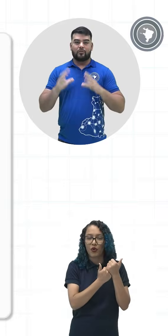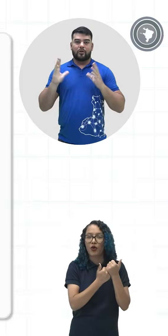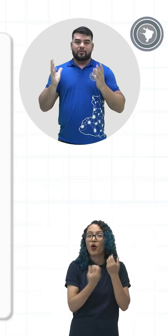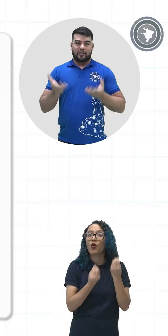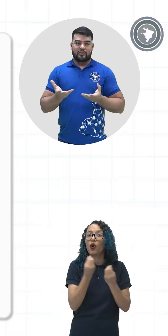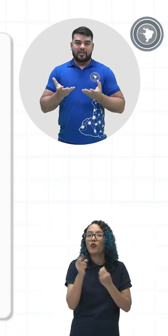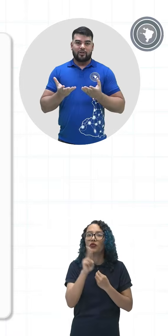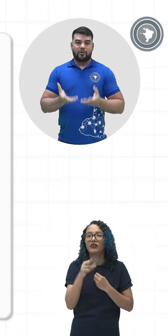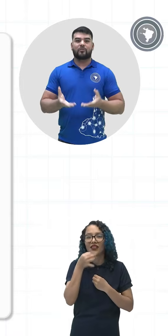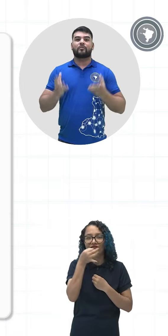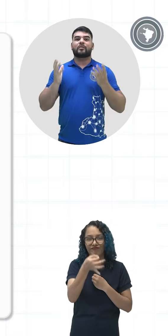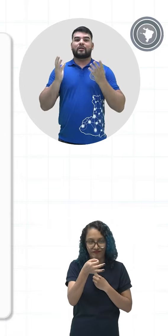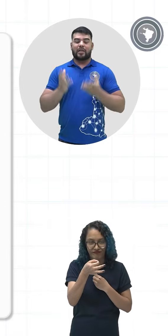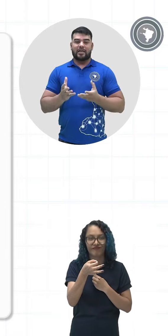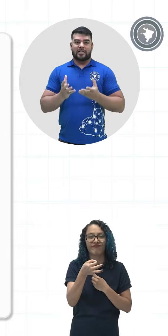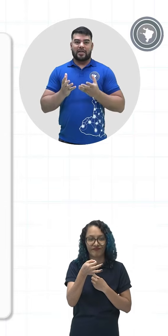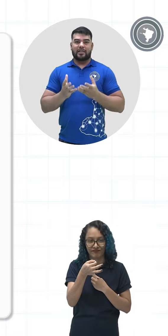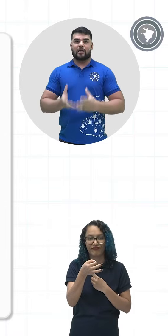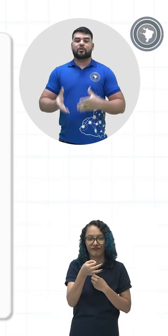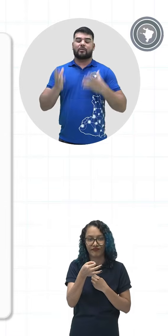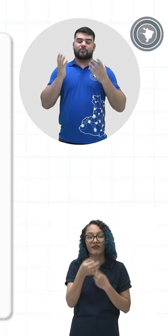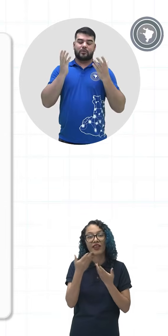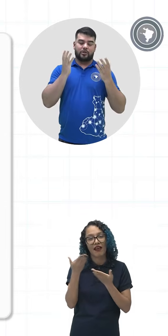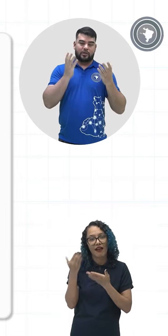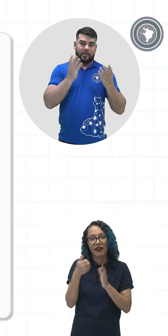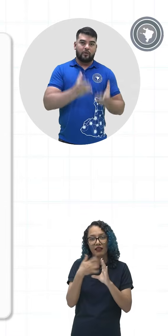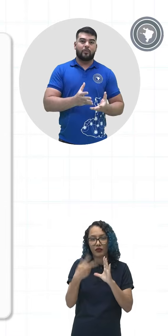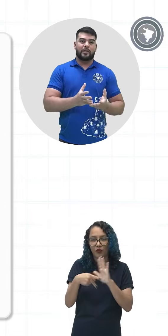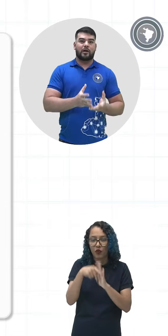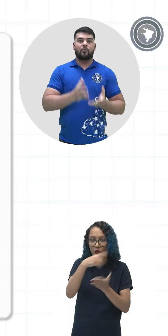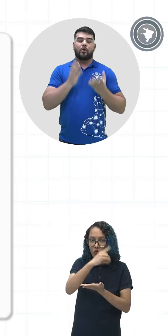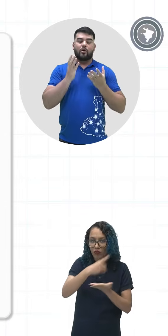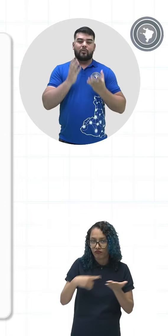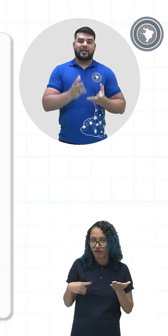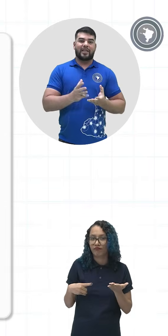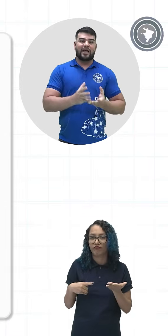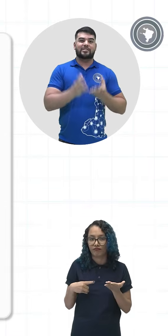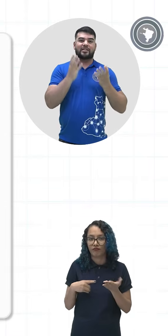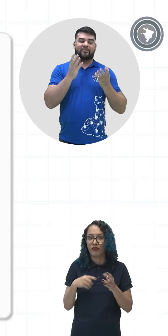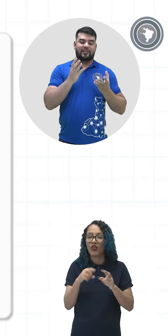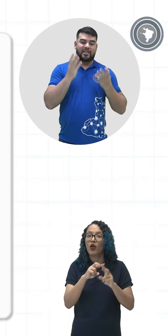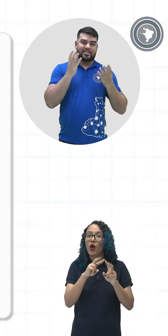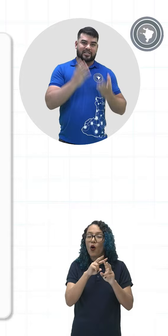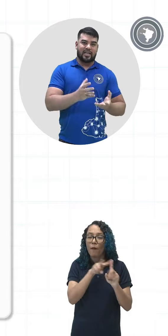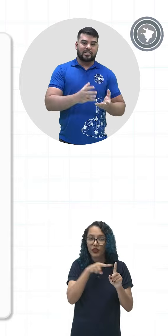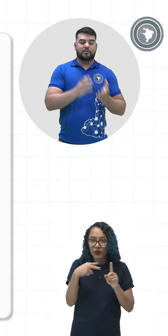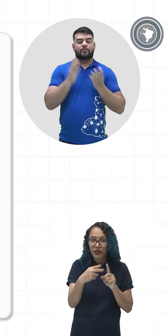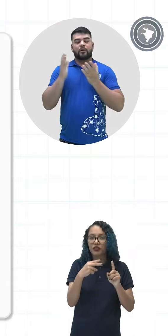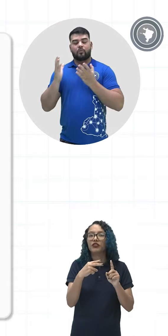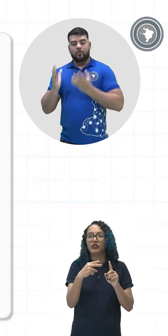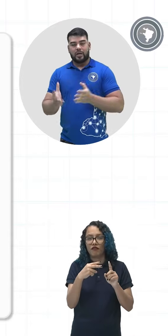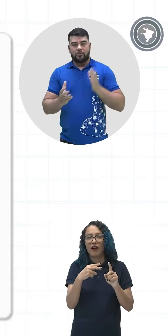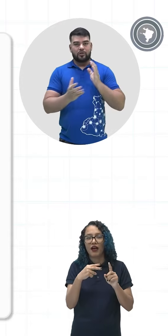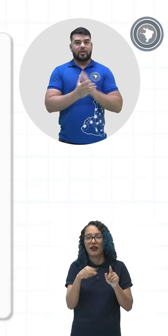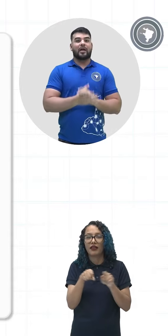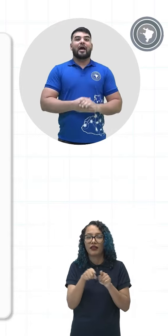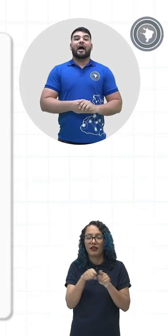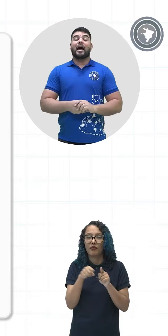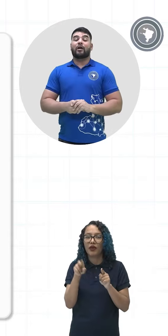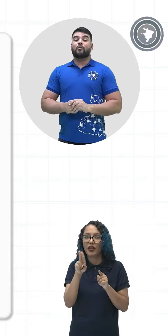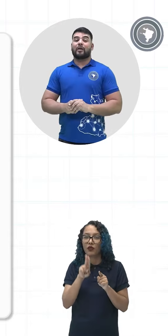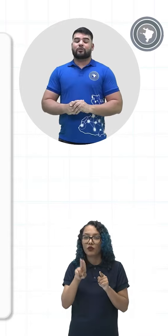Ok? Então, o texto dissertativo tem essa característica de ter uma opinião, uma tese e defender essa tese por meio